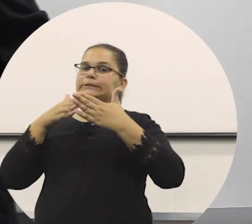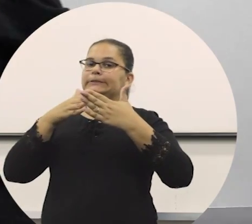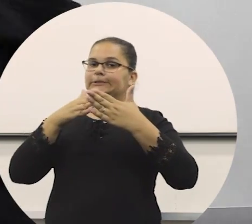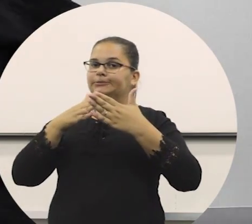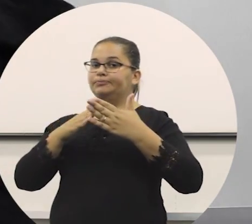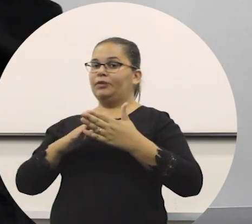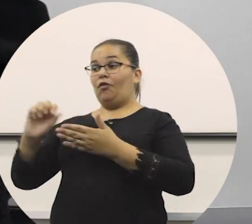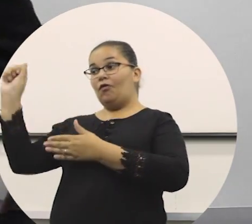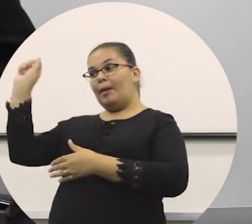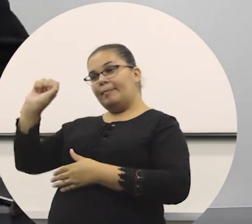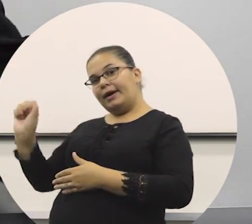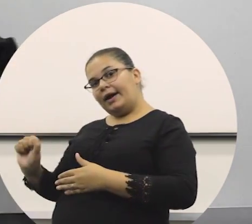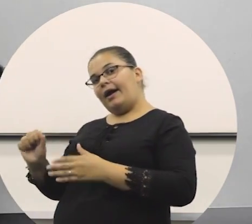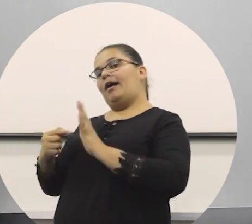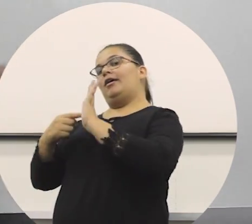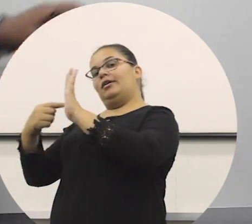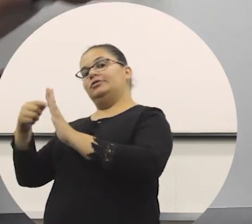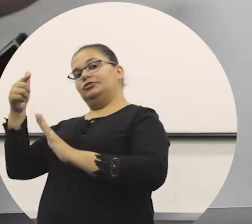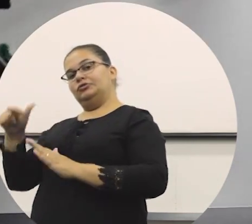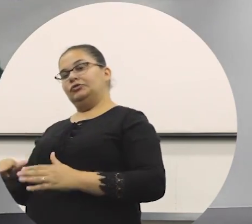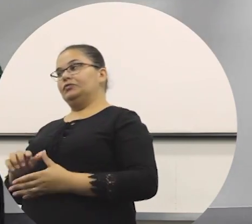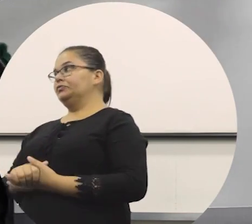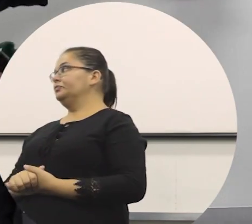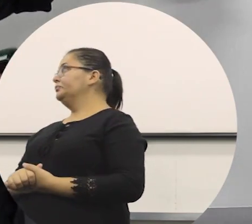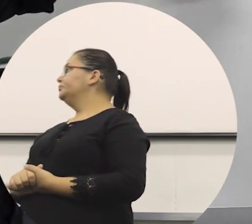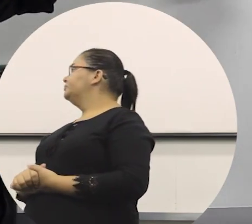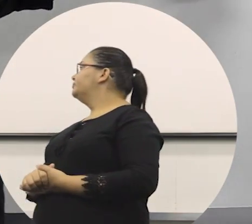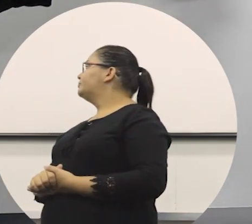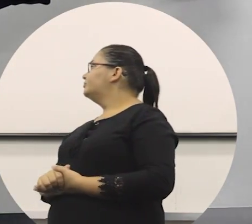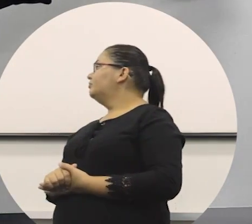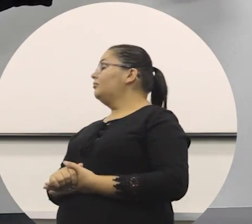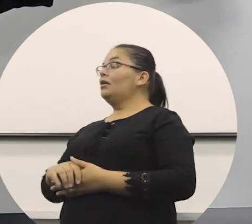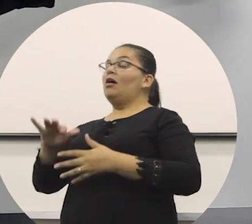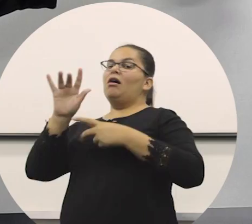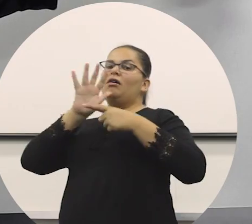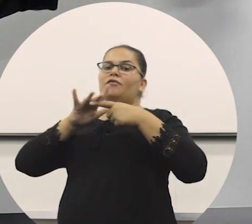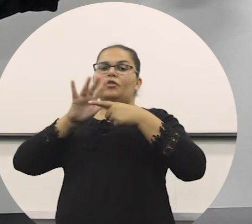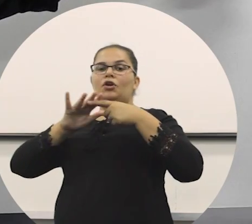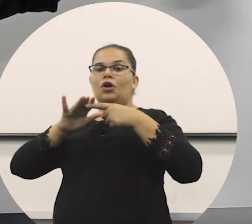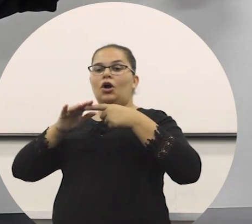eu vou apagar aqui, porque eu nem vou colocar que esse processador fonológico da língua de